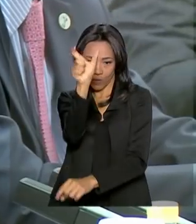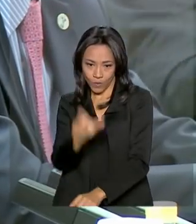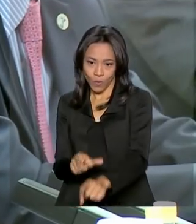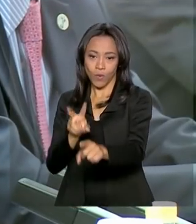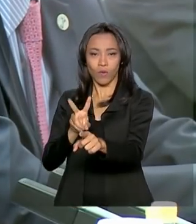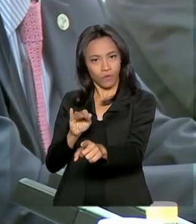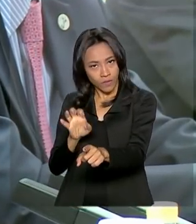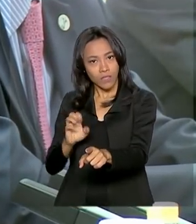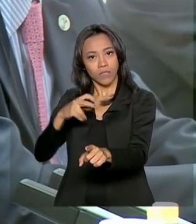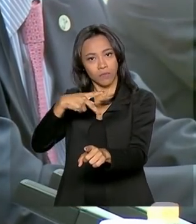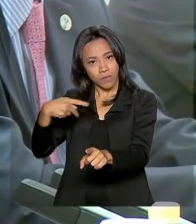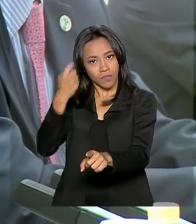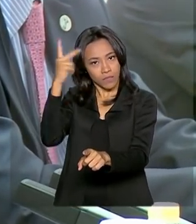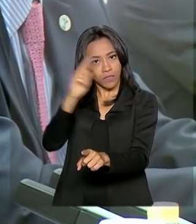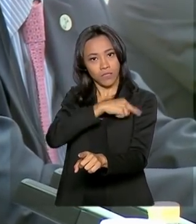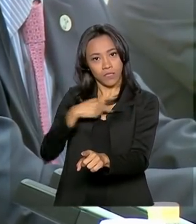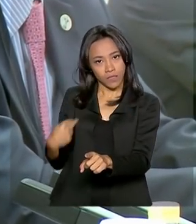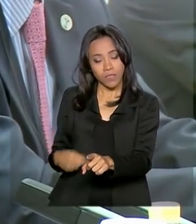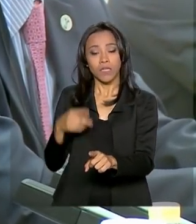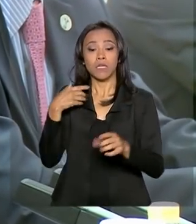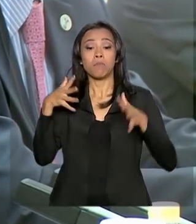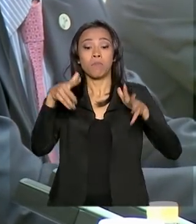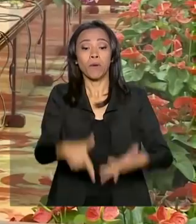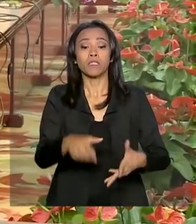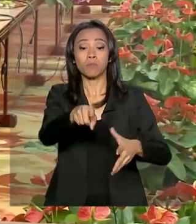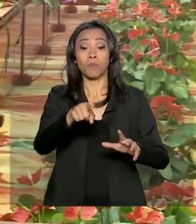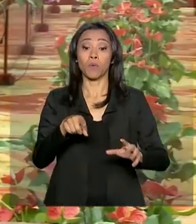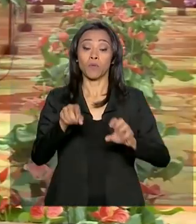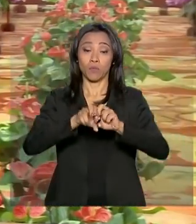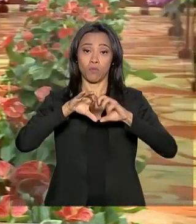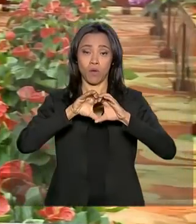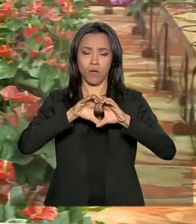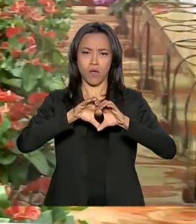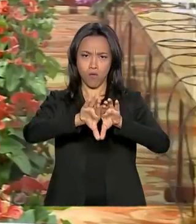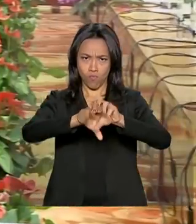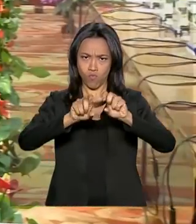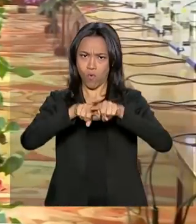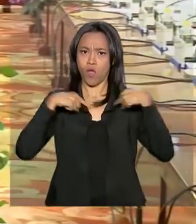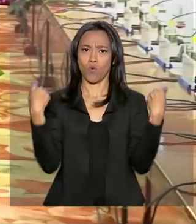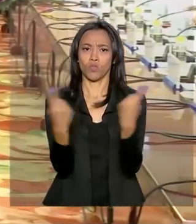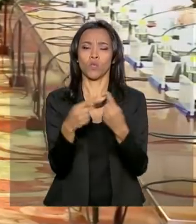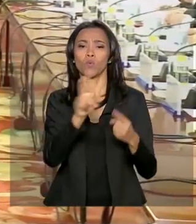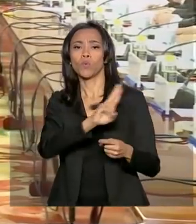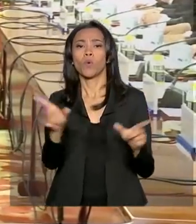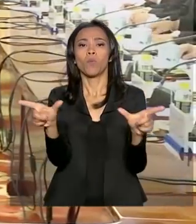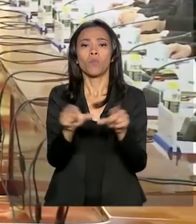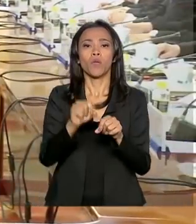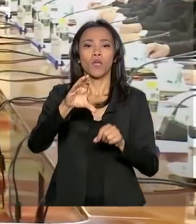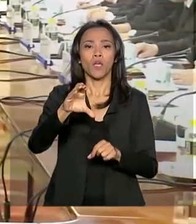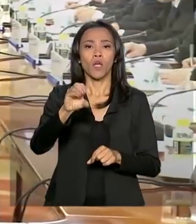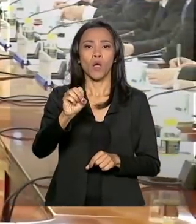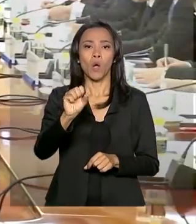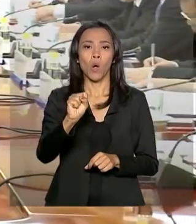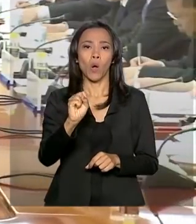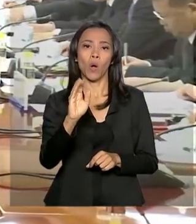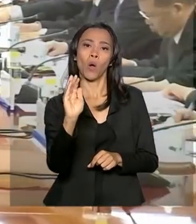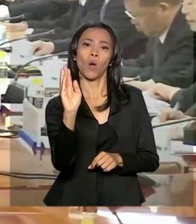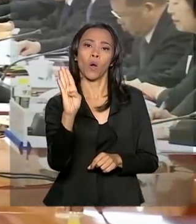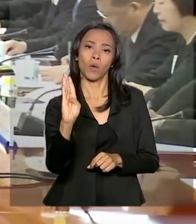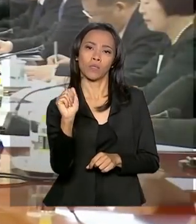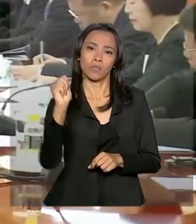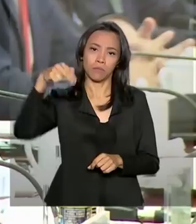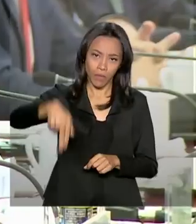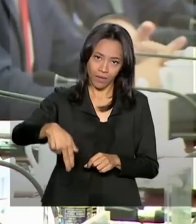e participou da 5ª sessão plenária da cosban a comissão de diálogo entre os dois países que completa 15